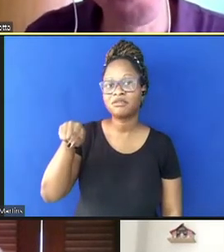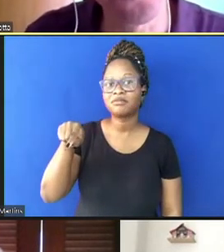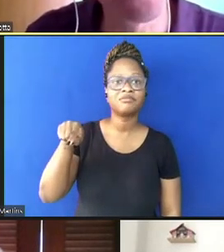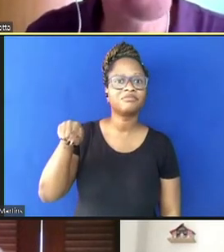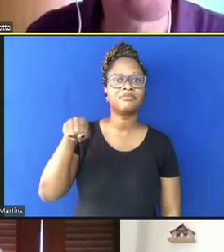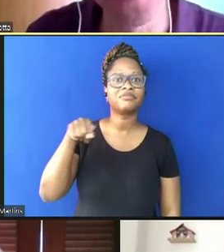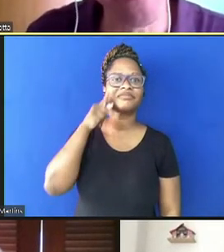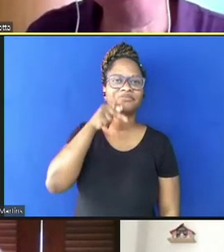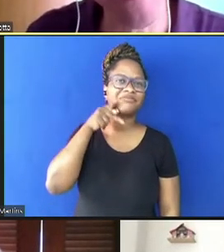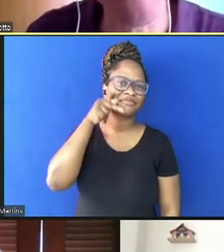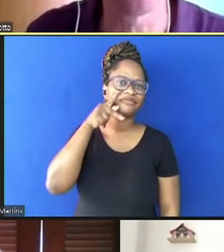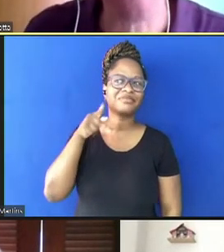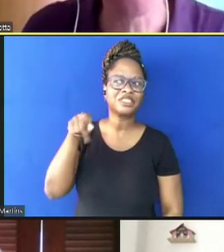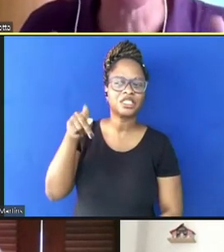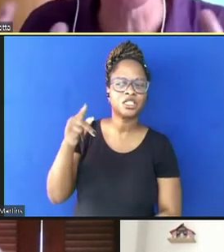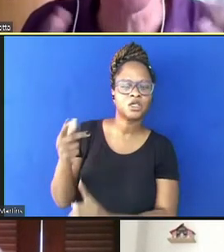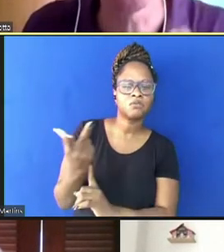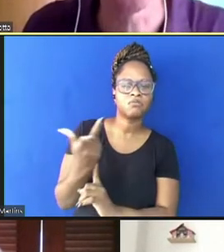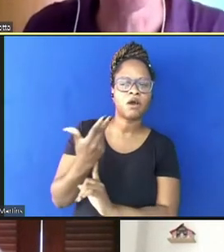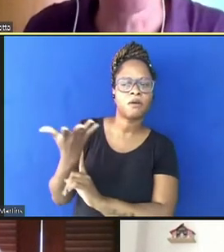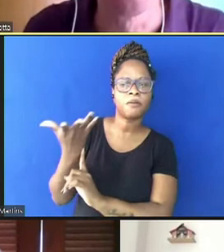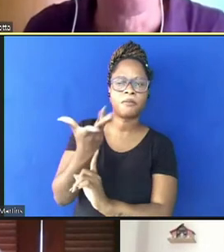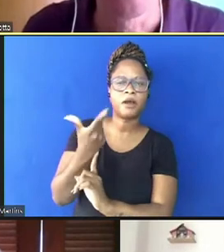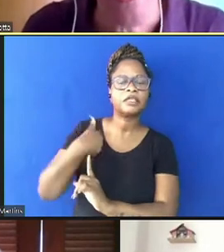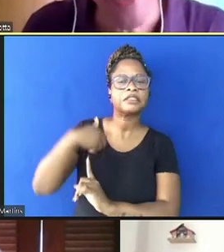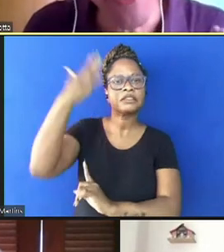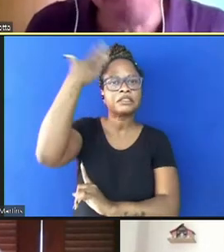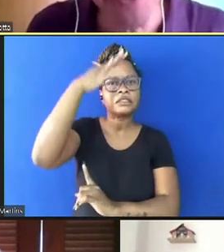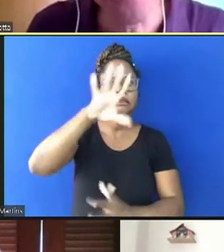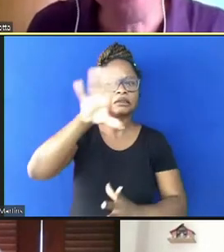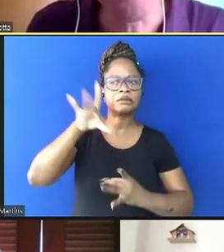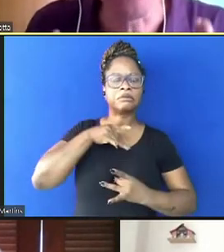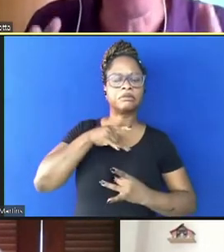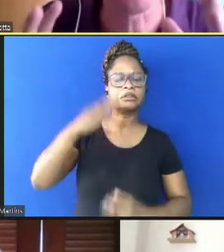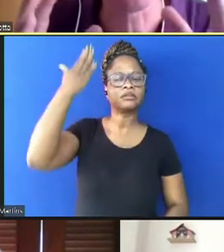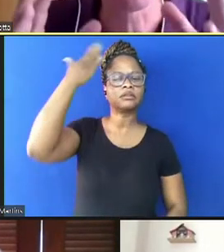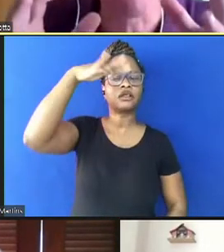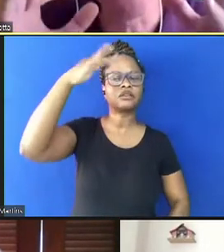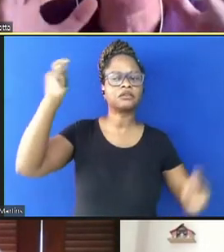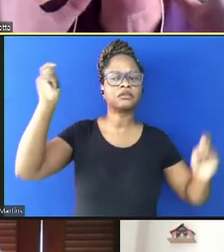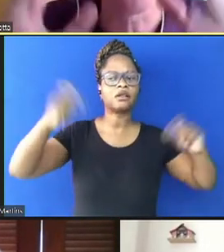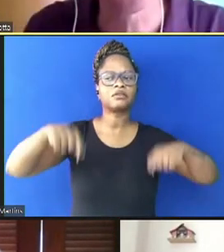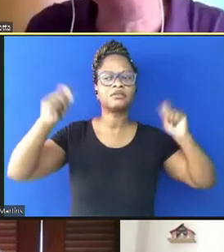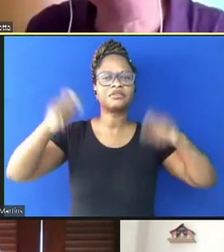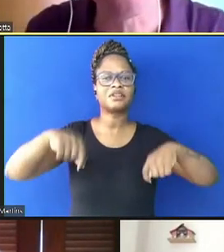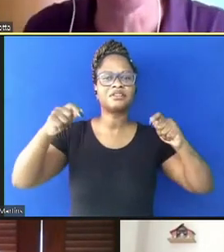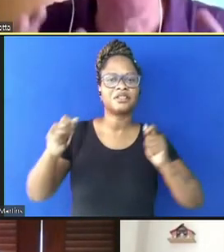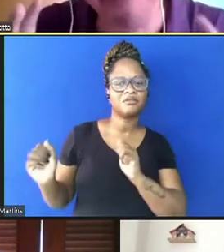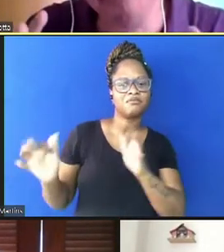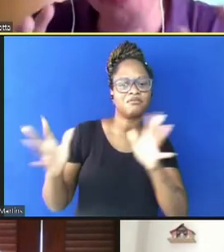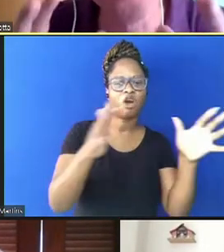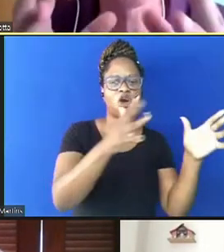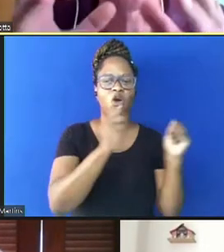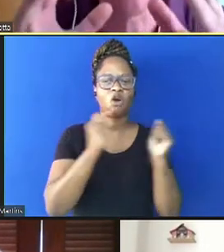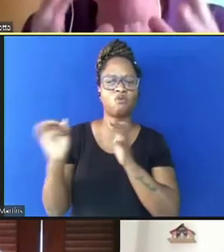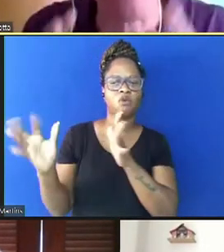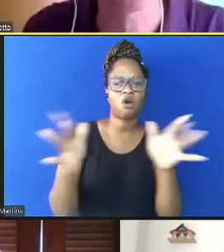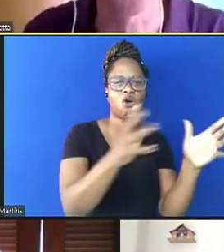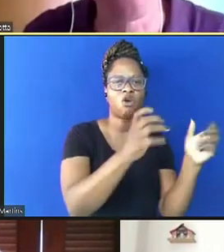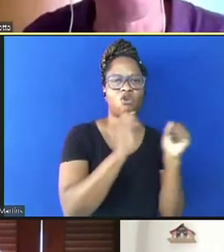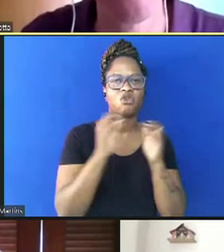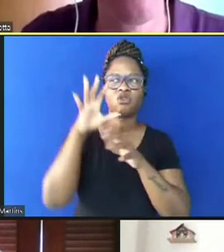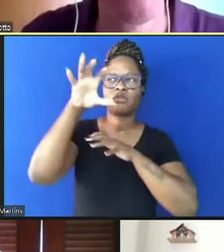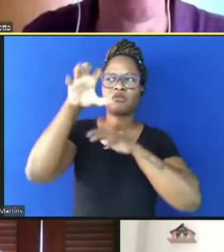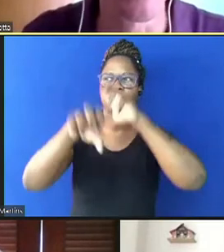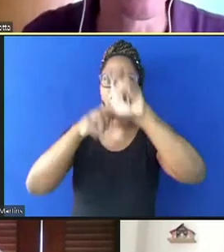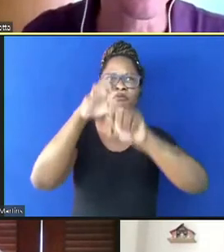que trabalhou conosco, e foi muito interessante que ele entendeu o espírito, né, é aquele espírito da fluidez das mãos indo em direção, né, à busca de